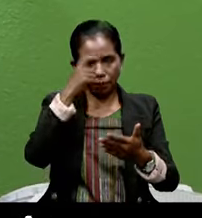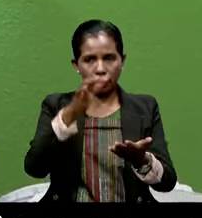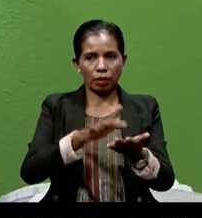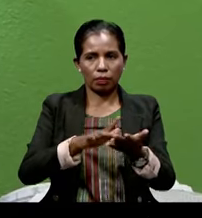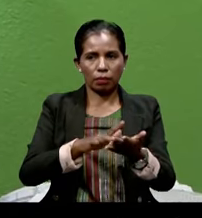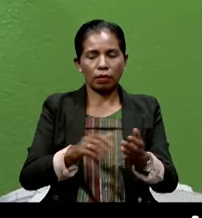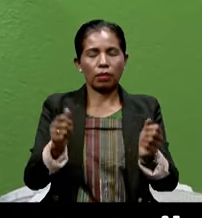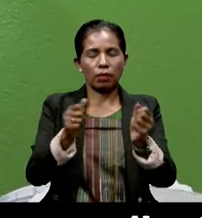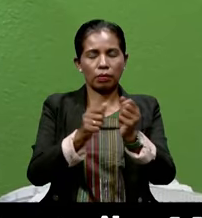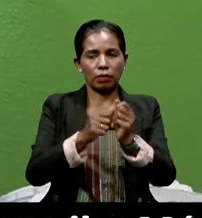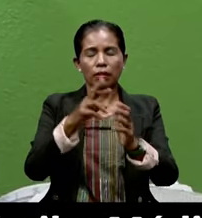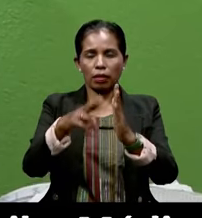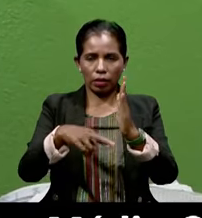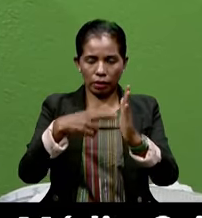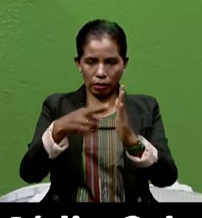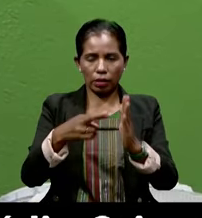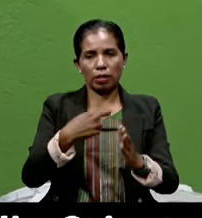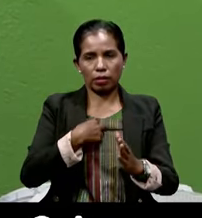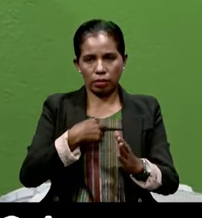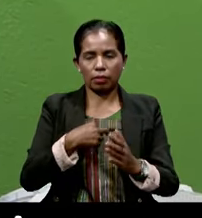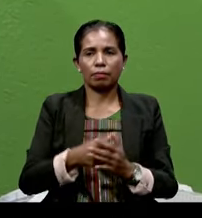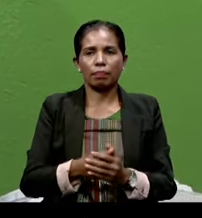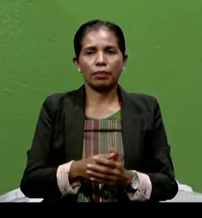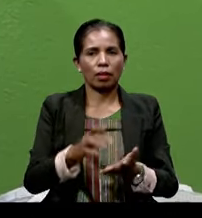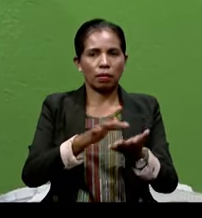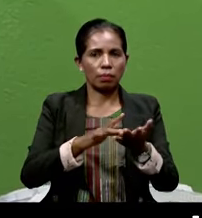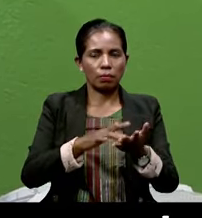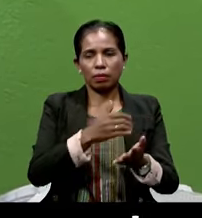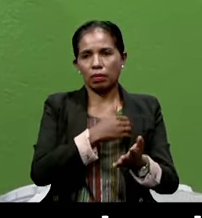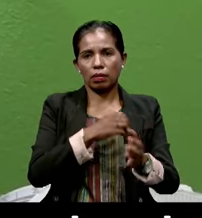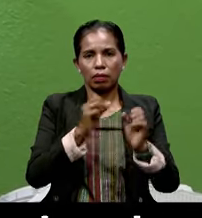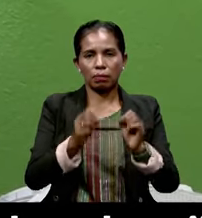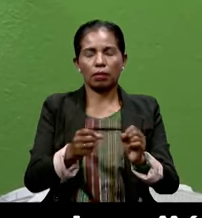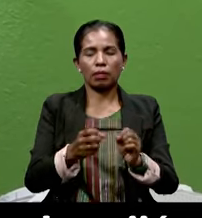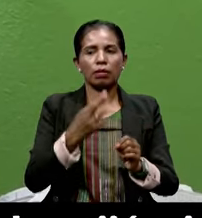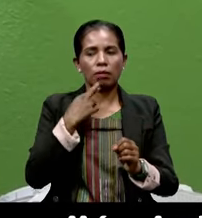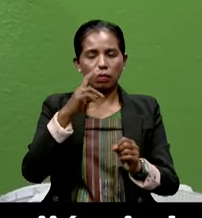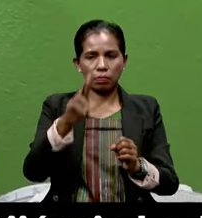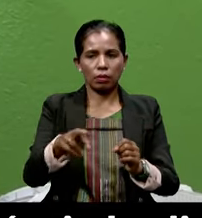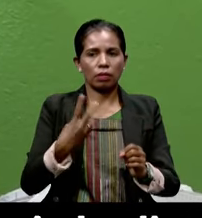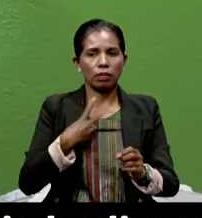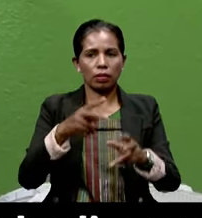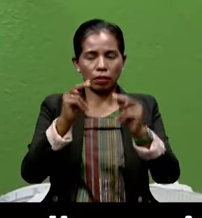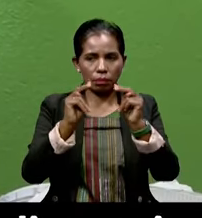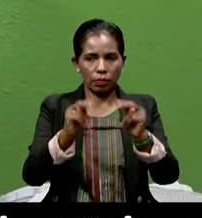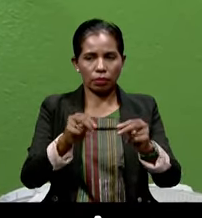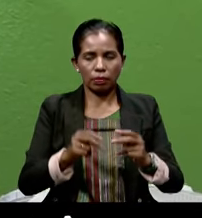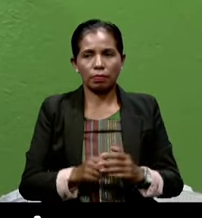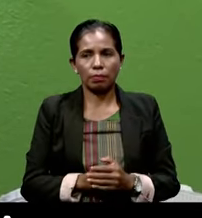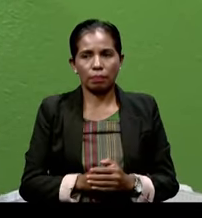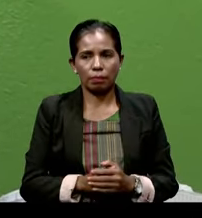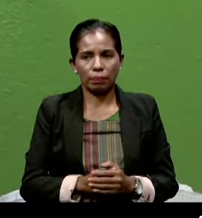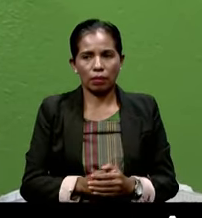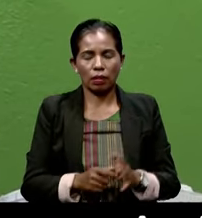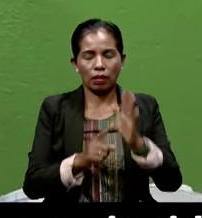hone categoria rasi, aimoruk ne sira bele responde totalmente itene necessidade.